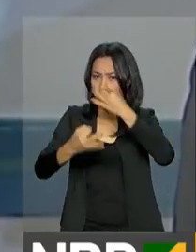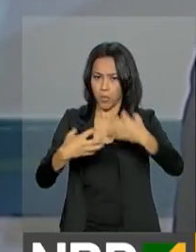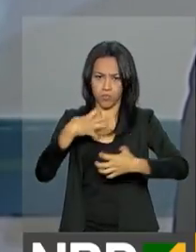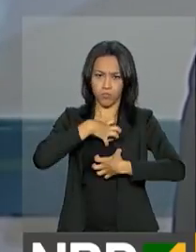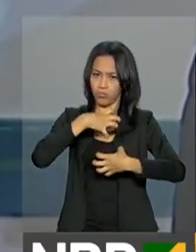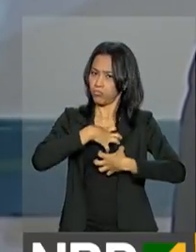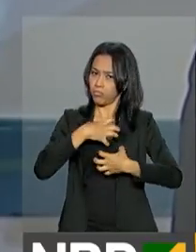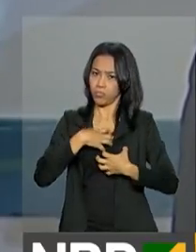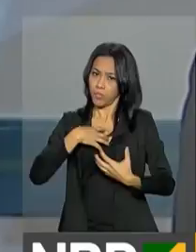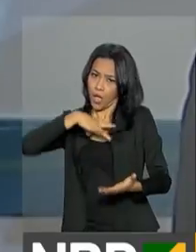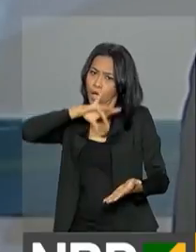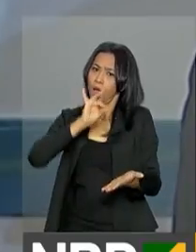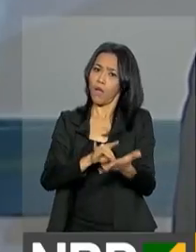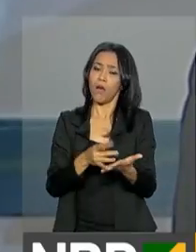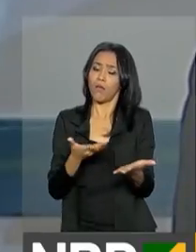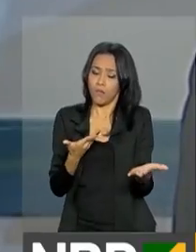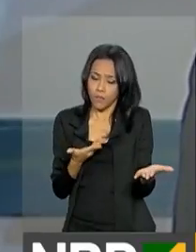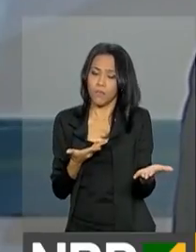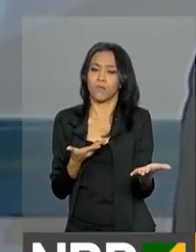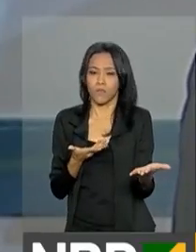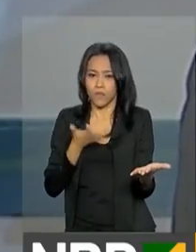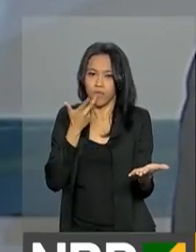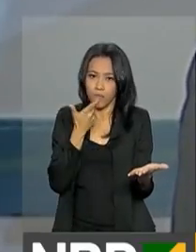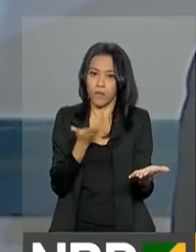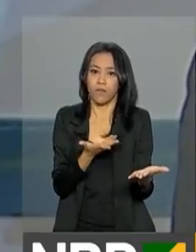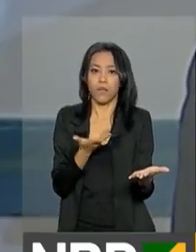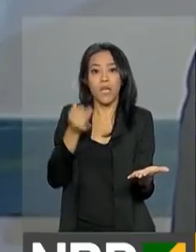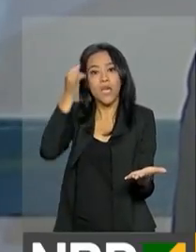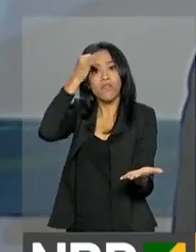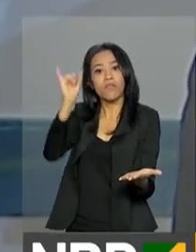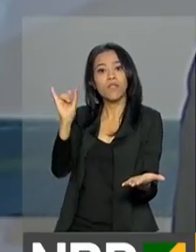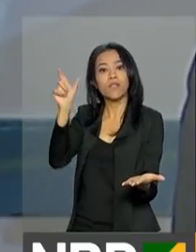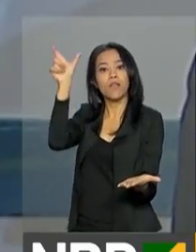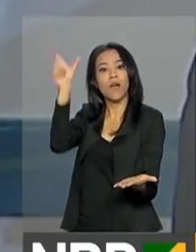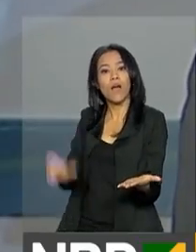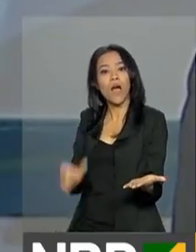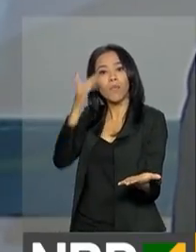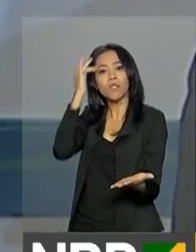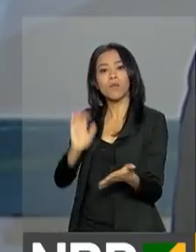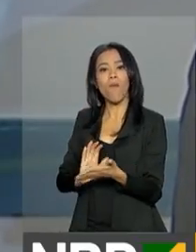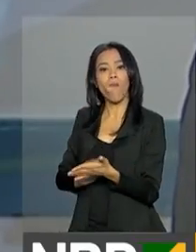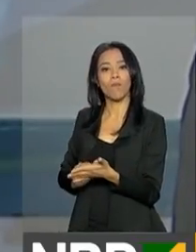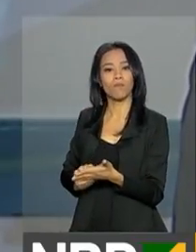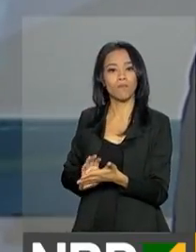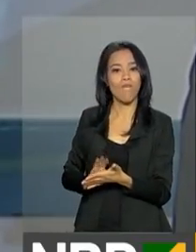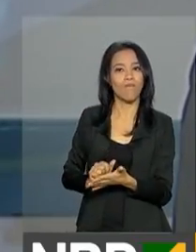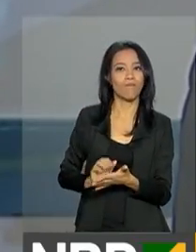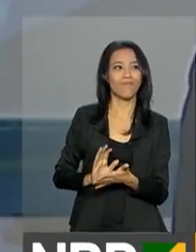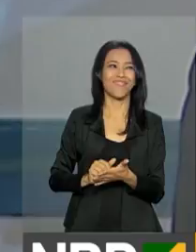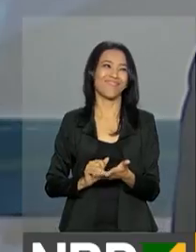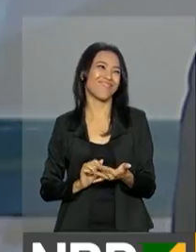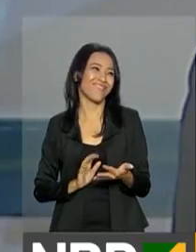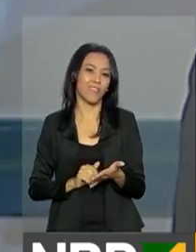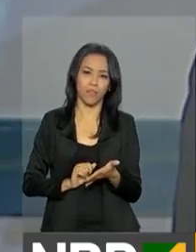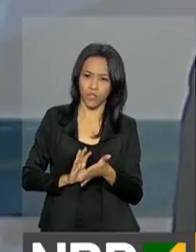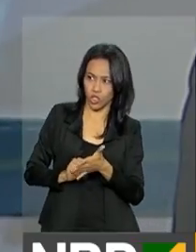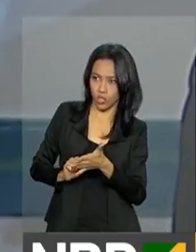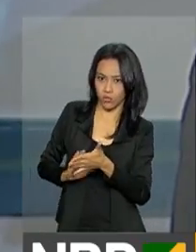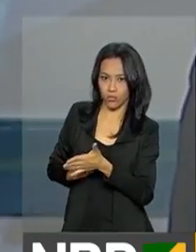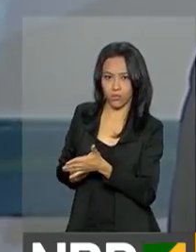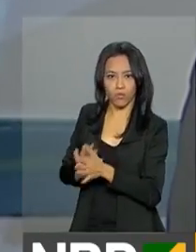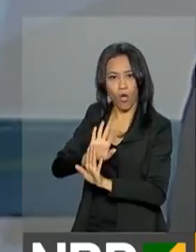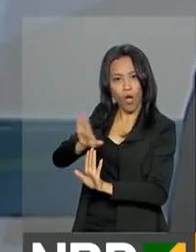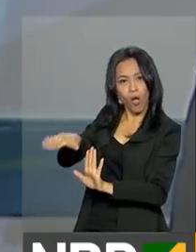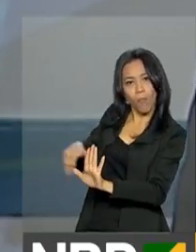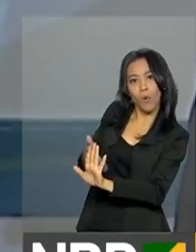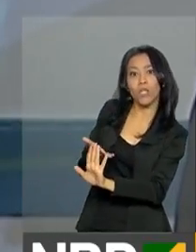igualmente fato que veda o anonimato, especialmente no caso da internet. O trabalho